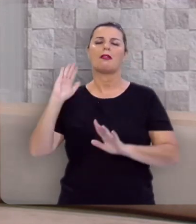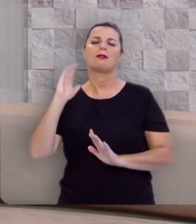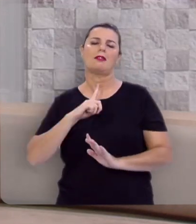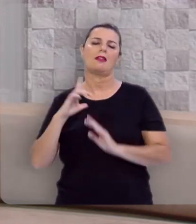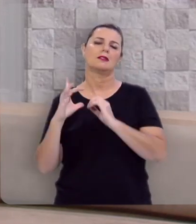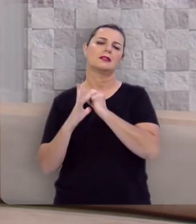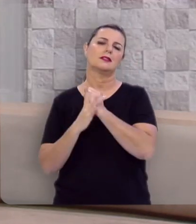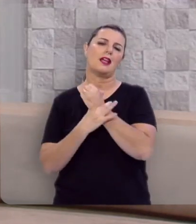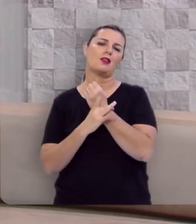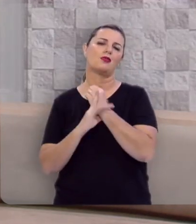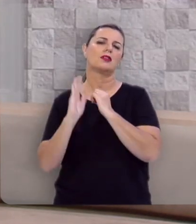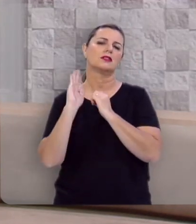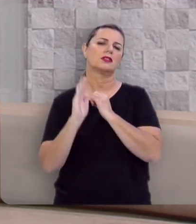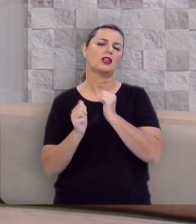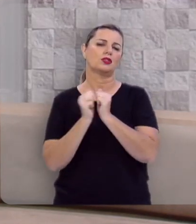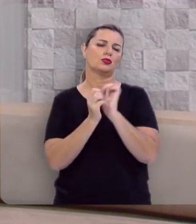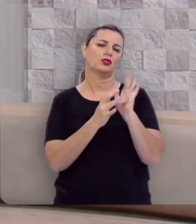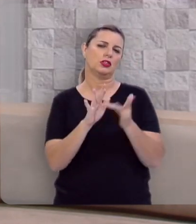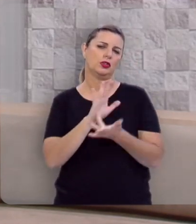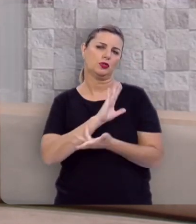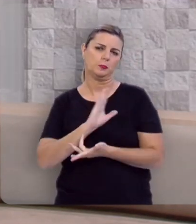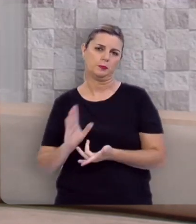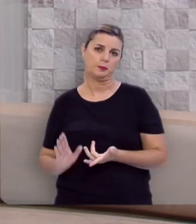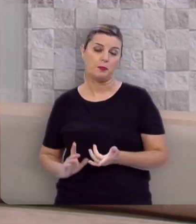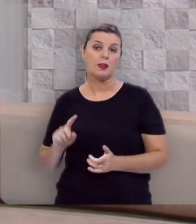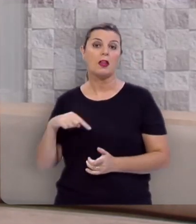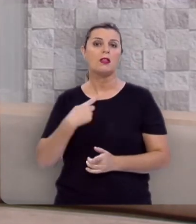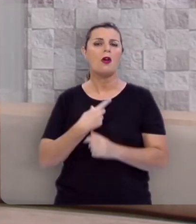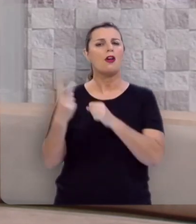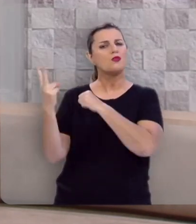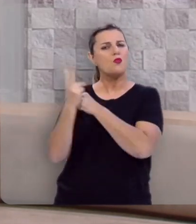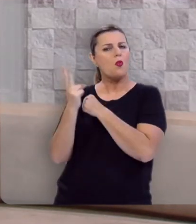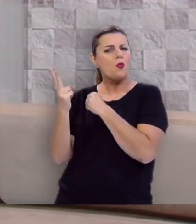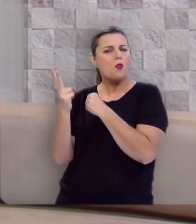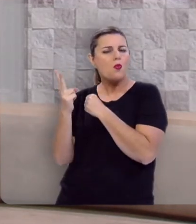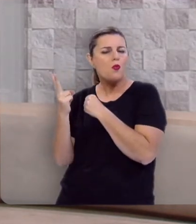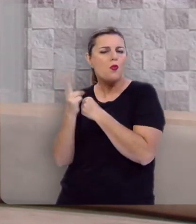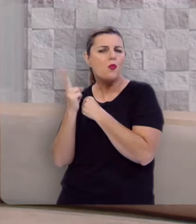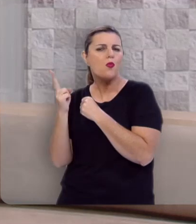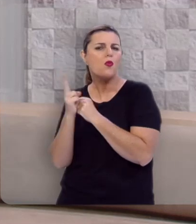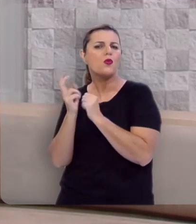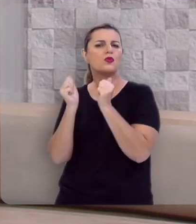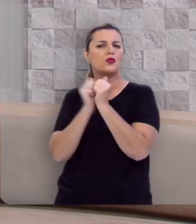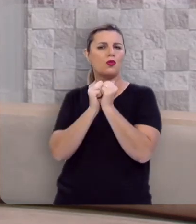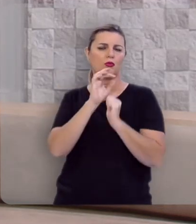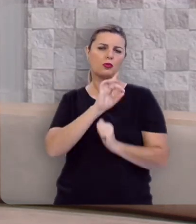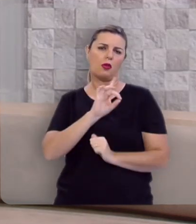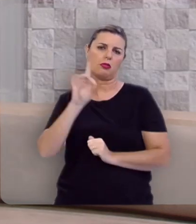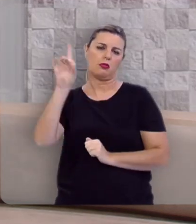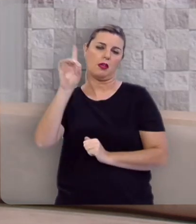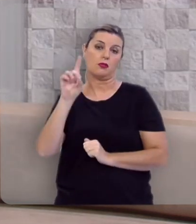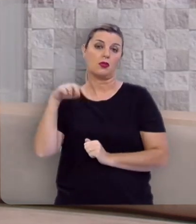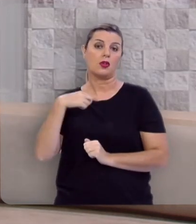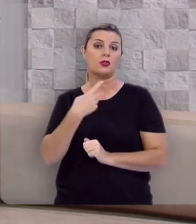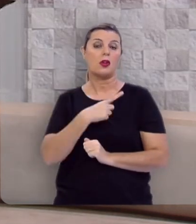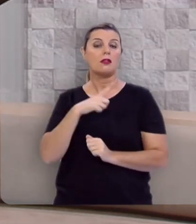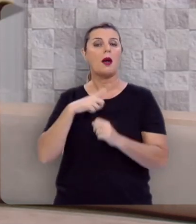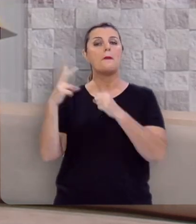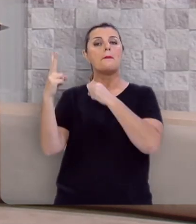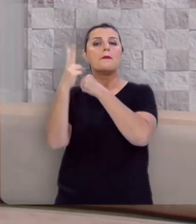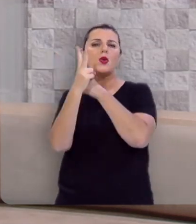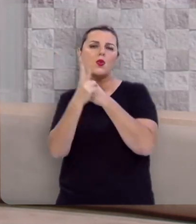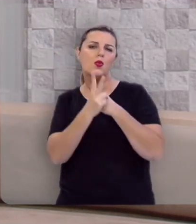estamos seguros nos braços de Jesus. Nós estamos guardados em Deus, nós